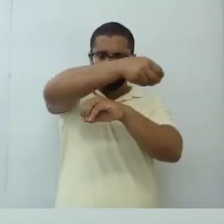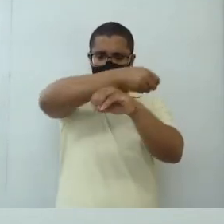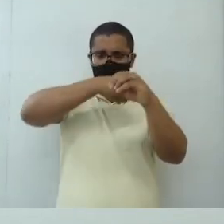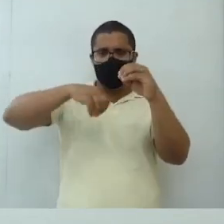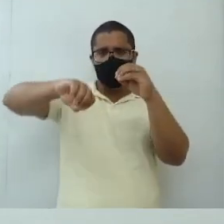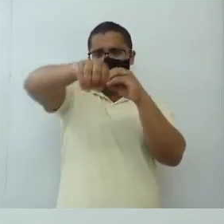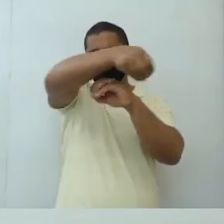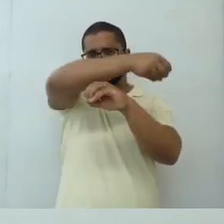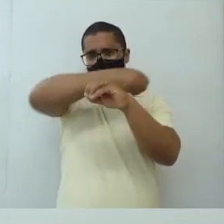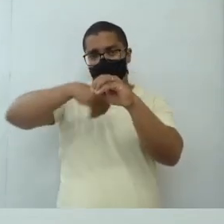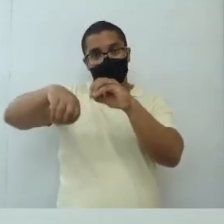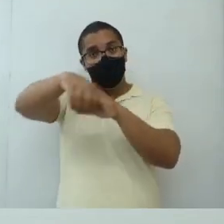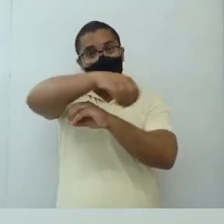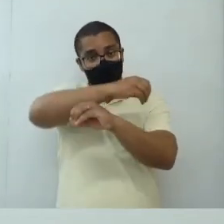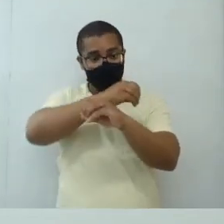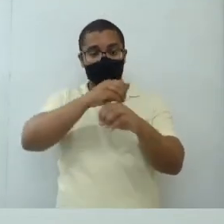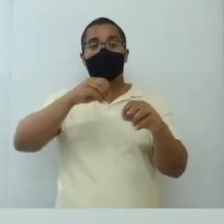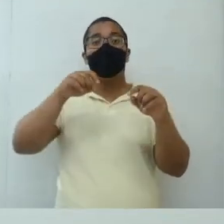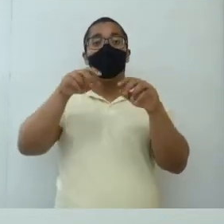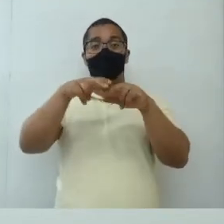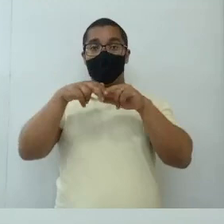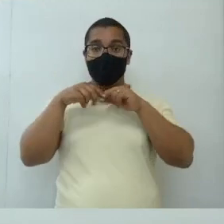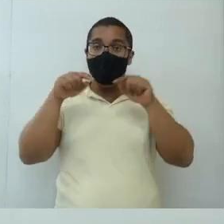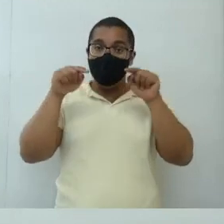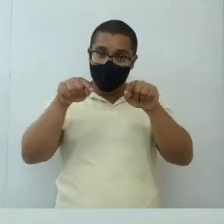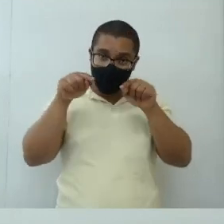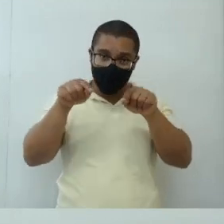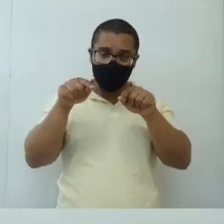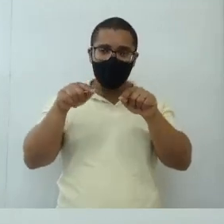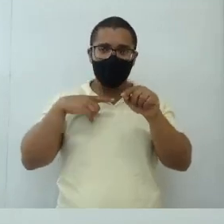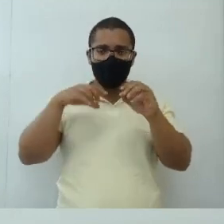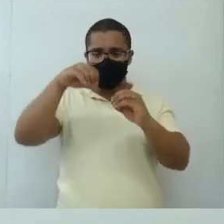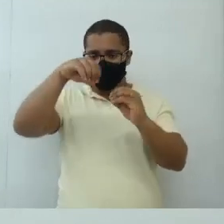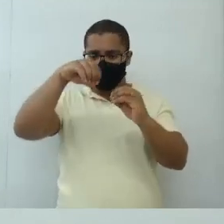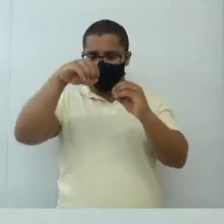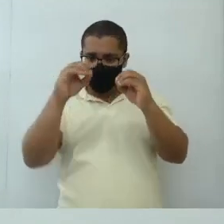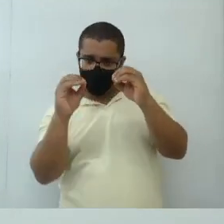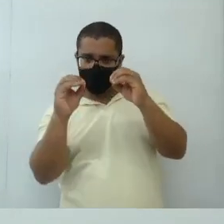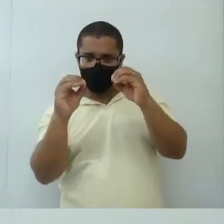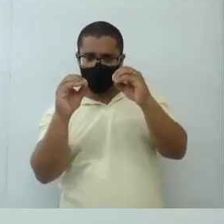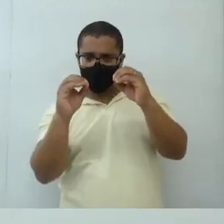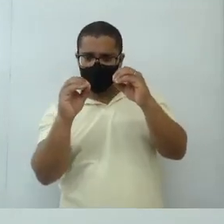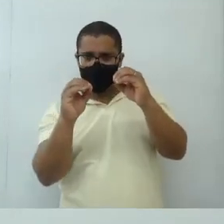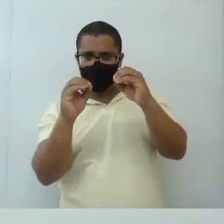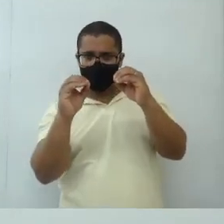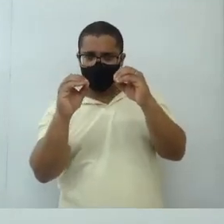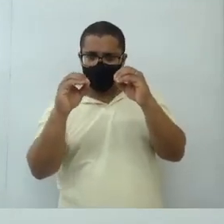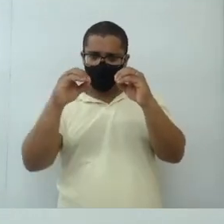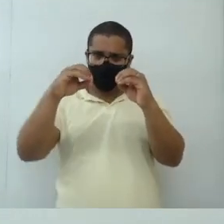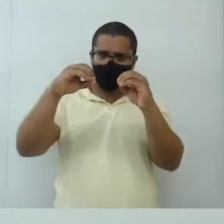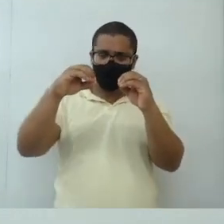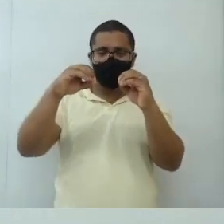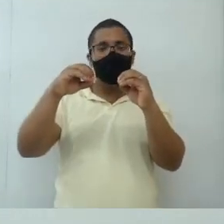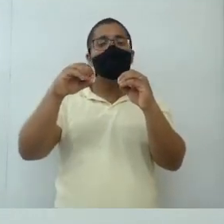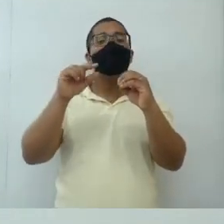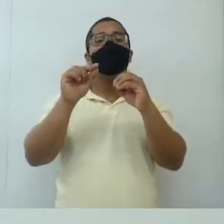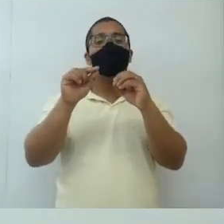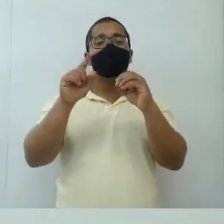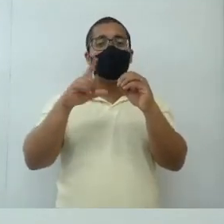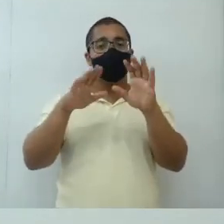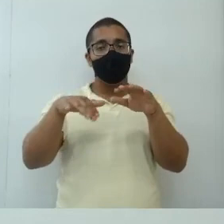giro que nós damos em torno do sol em razão dessa inclinação do planeta o hemisfério norte